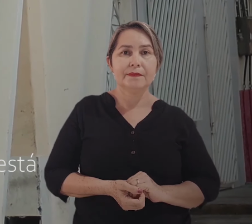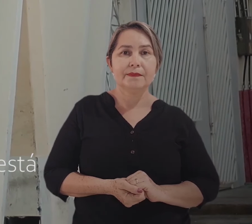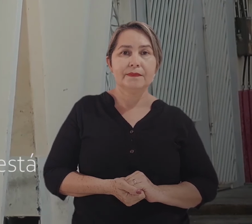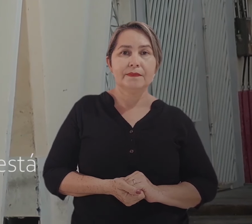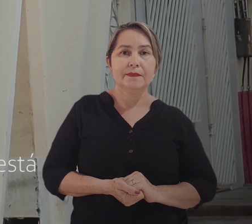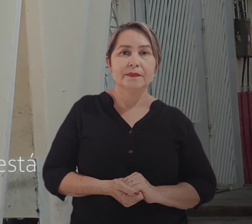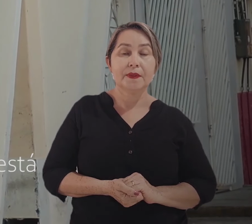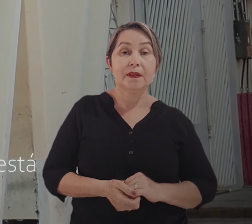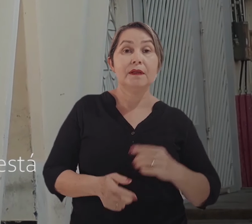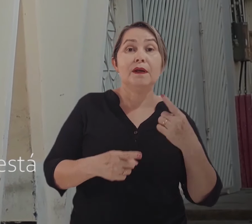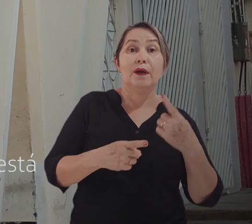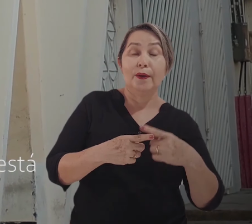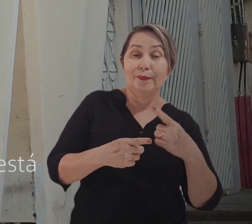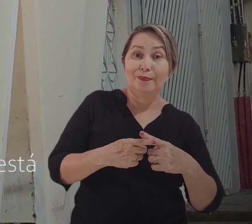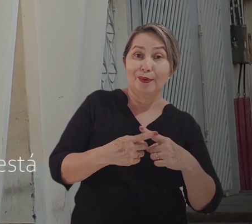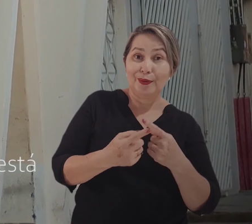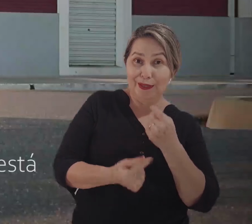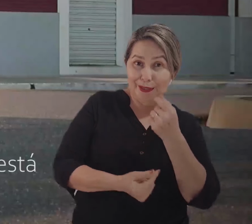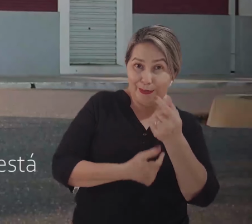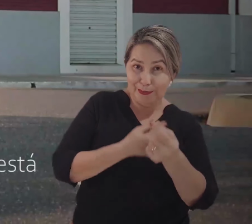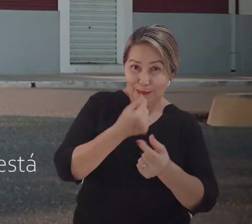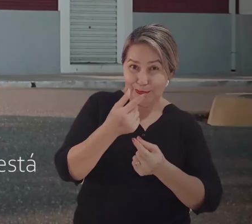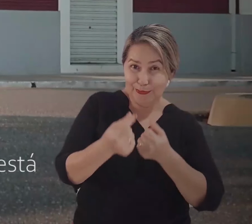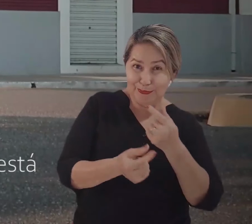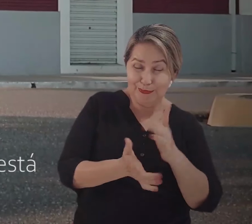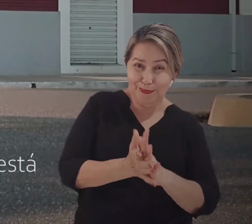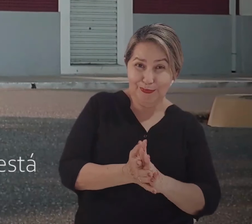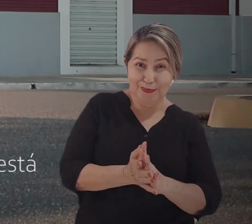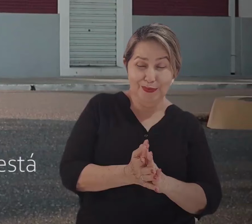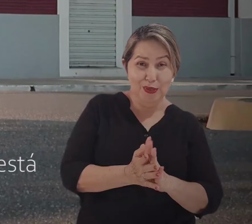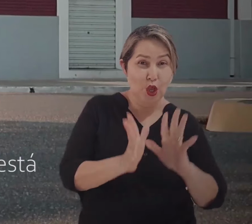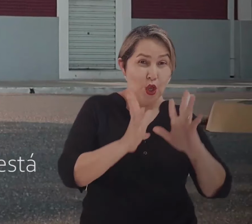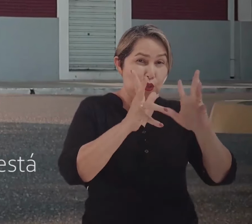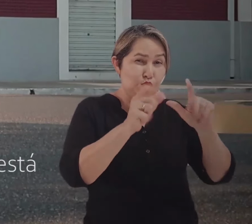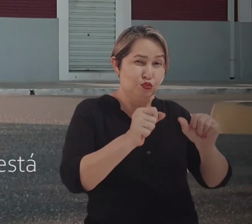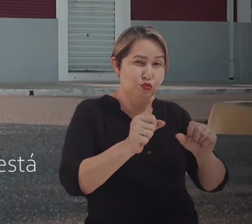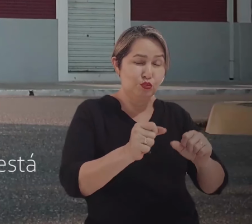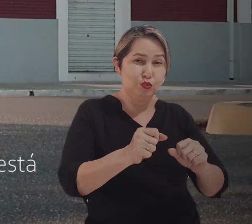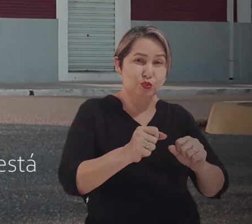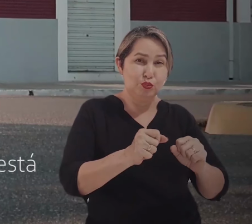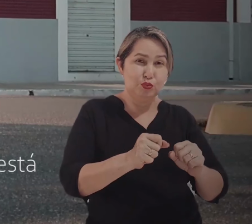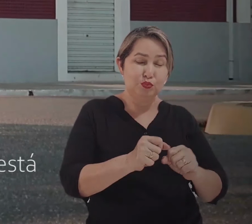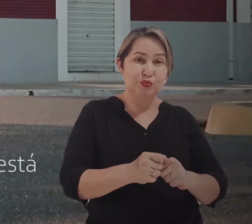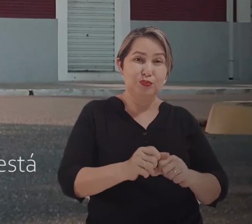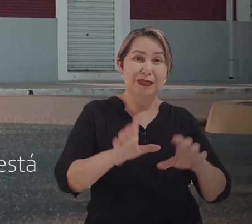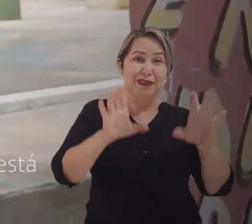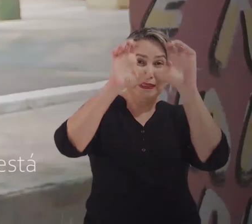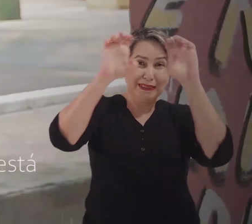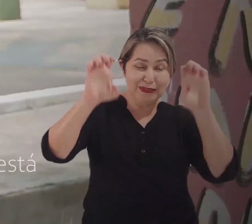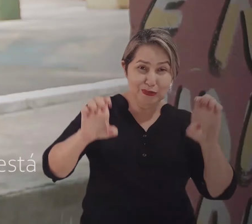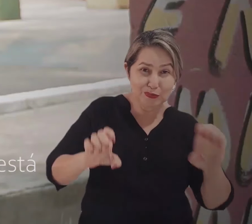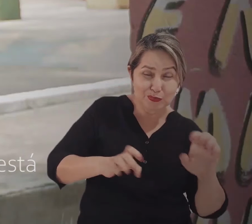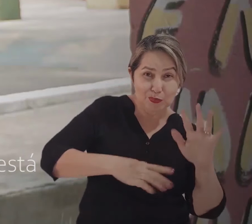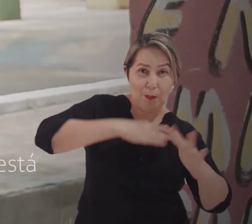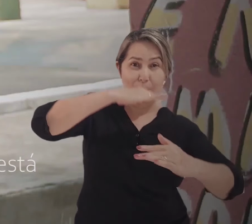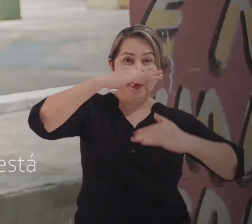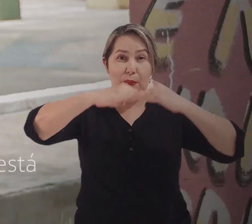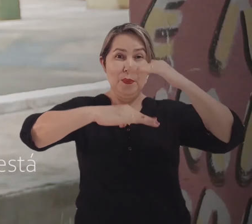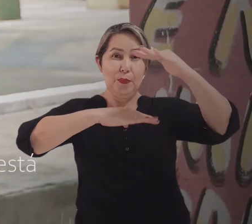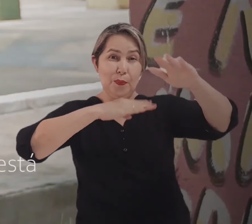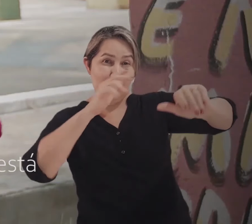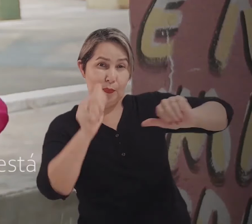Os negócios, né, toda essa estrutura que está chegando aí, que está avançando cada vez mais, que está